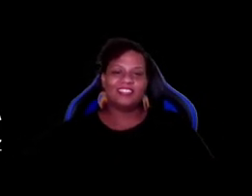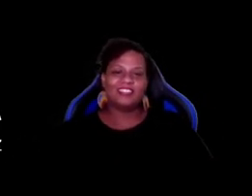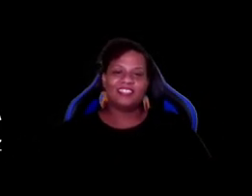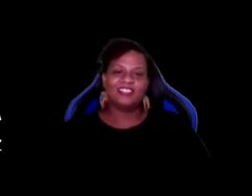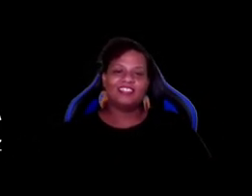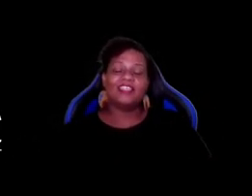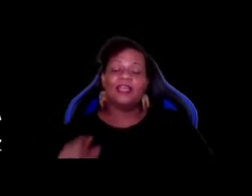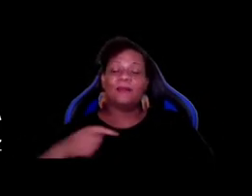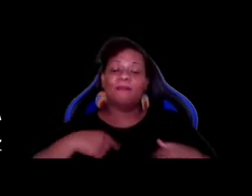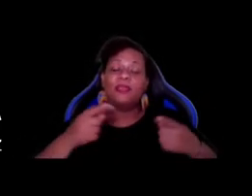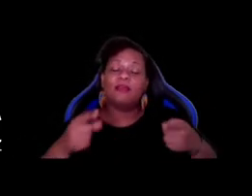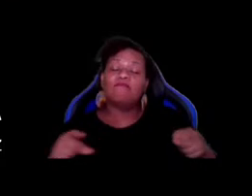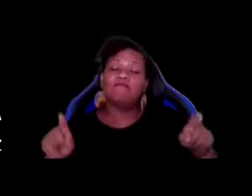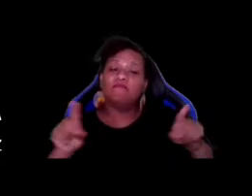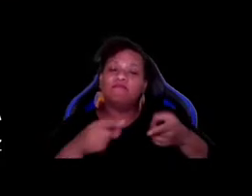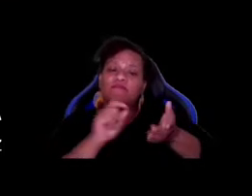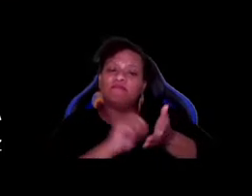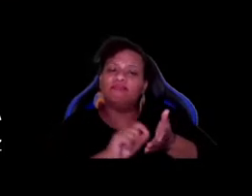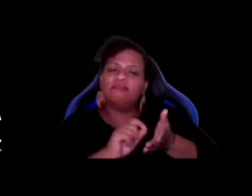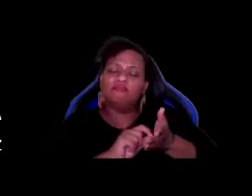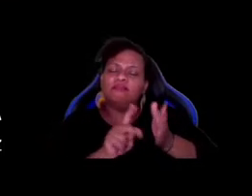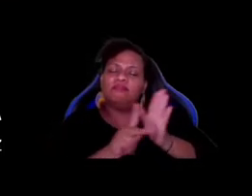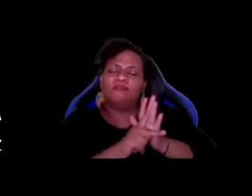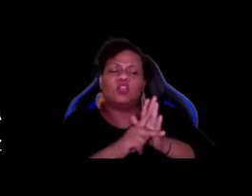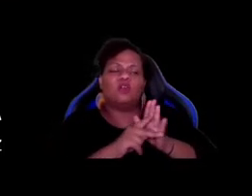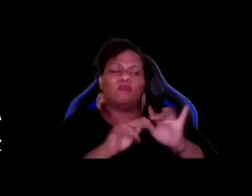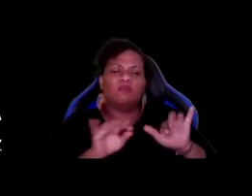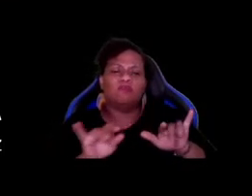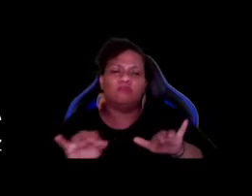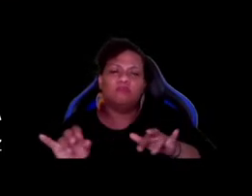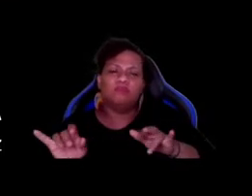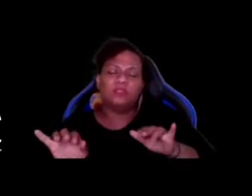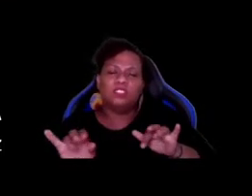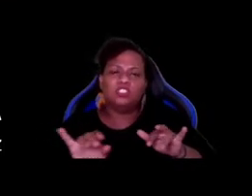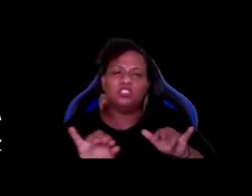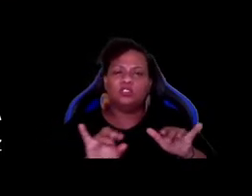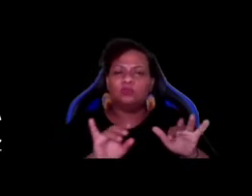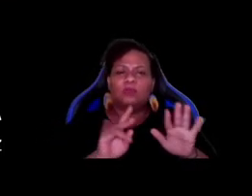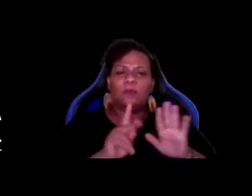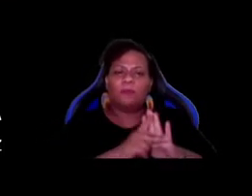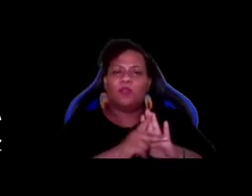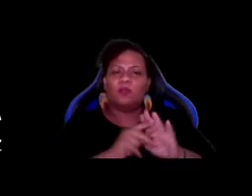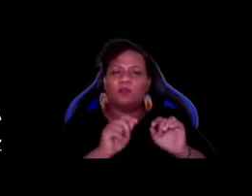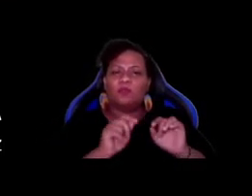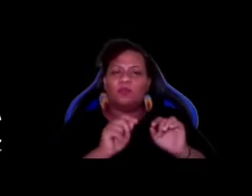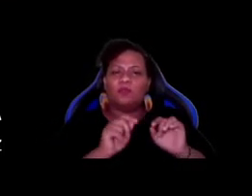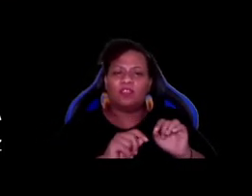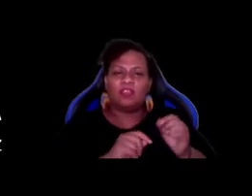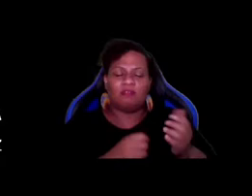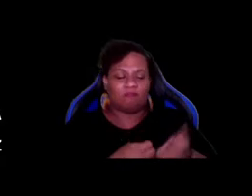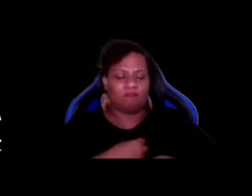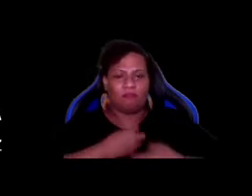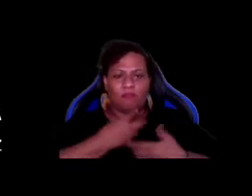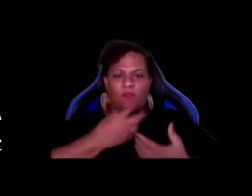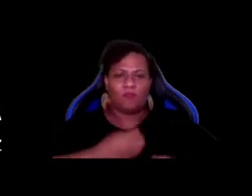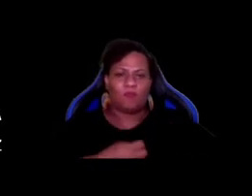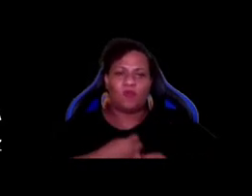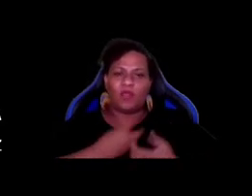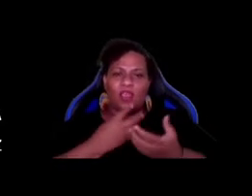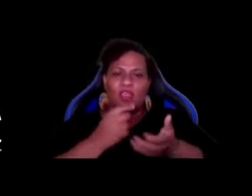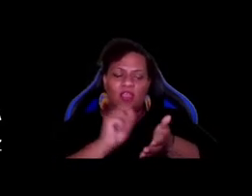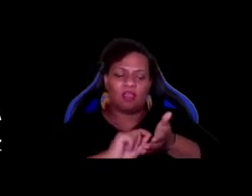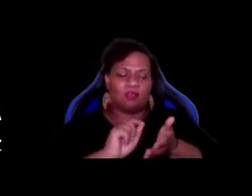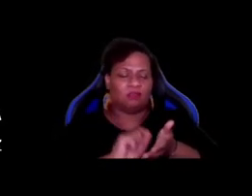mais voltada pelo instrumental do que propriamente pela composição poética. Mas tem